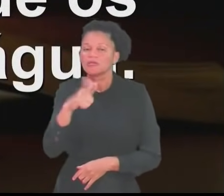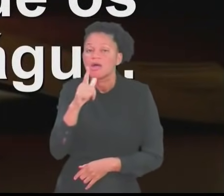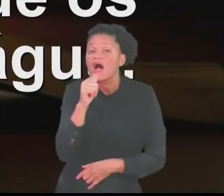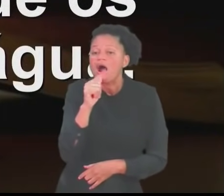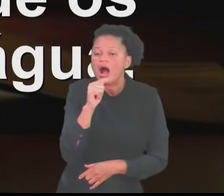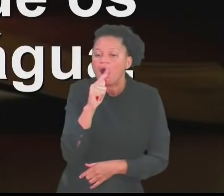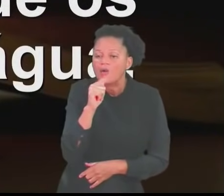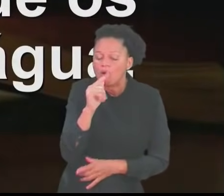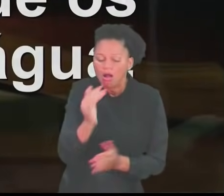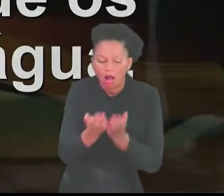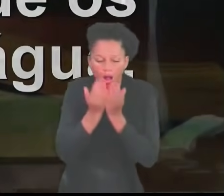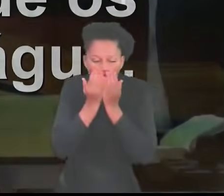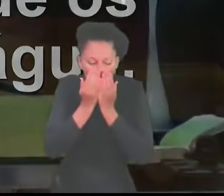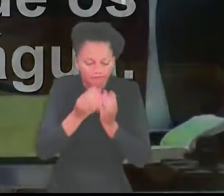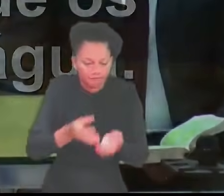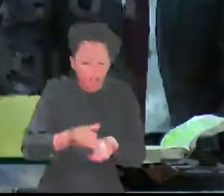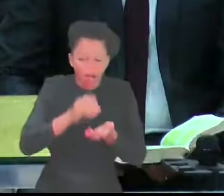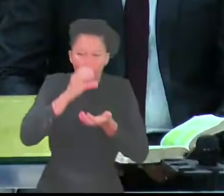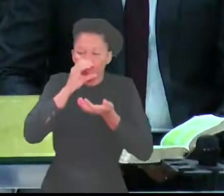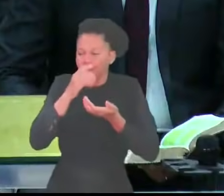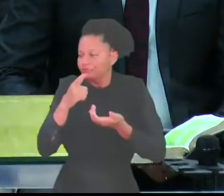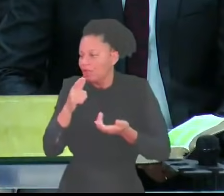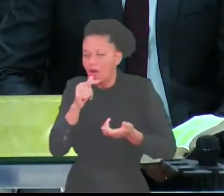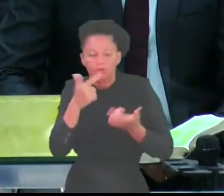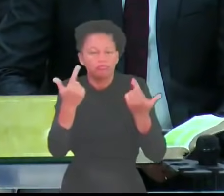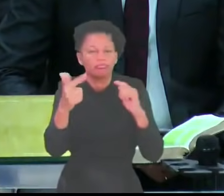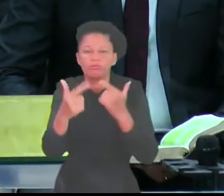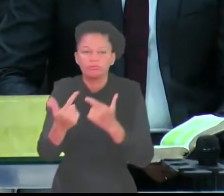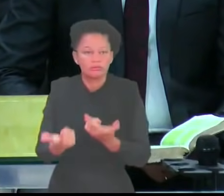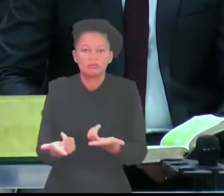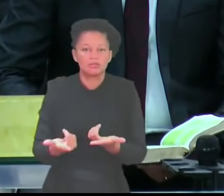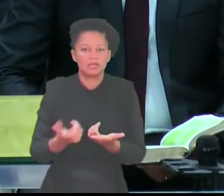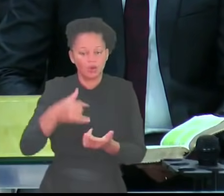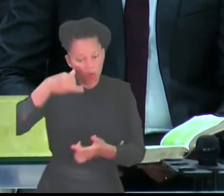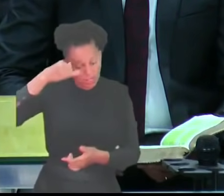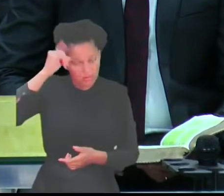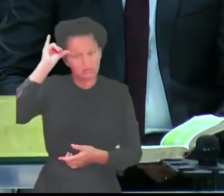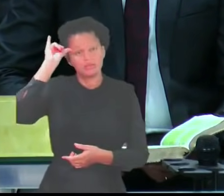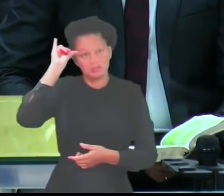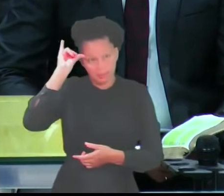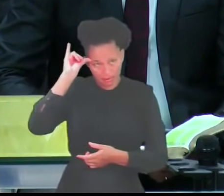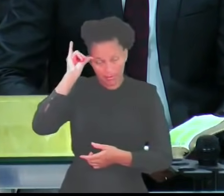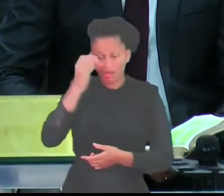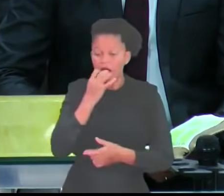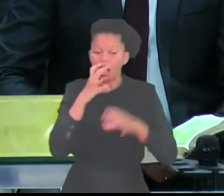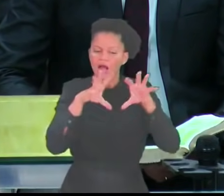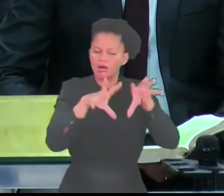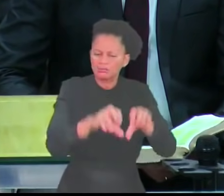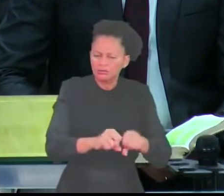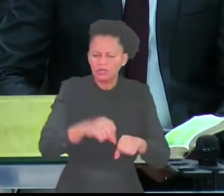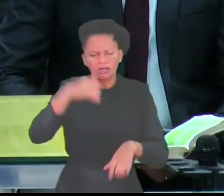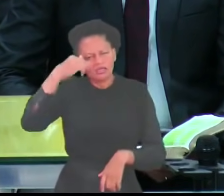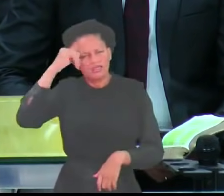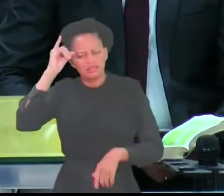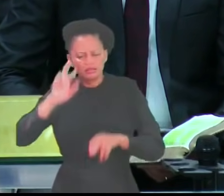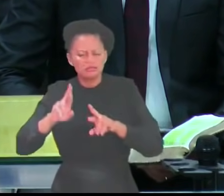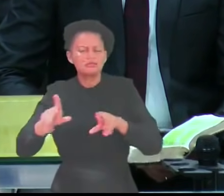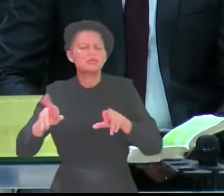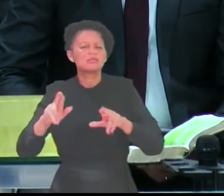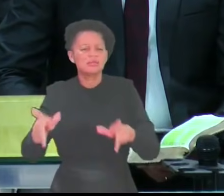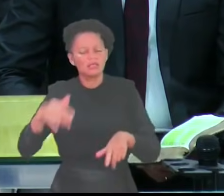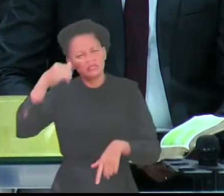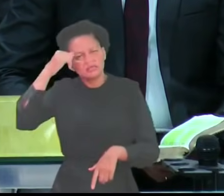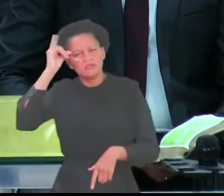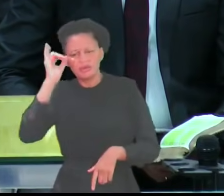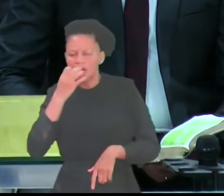para eles, nem para o gado e nem para os animais. Aqui tem uma diferença, gado e animais. Pastor, por que essa diferença de